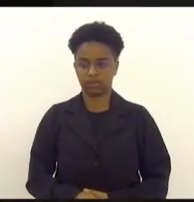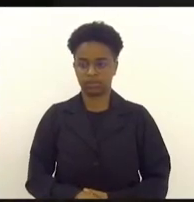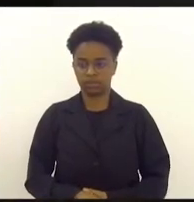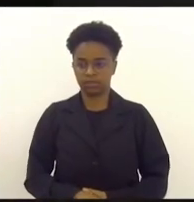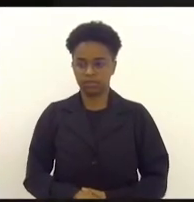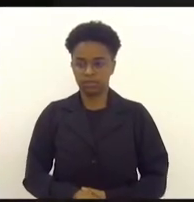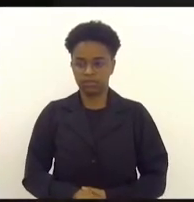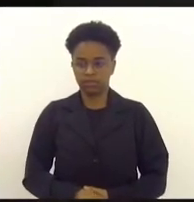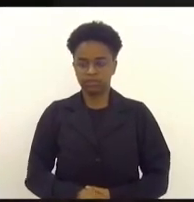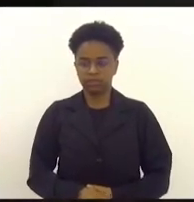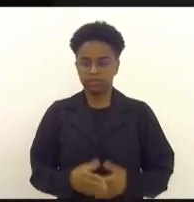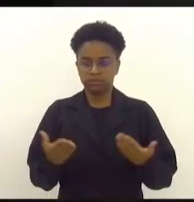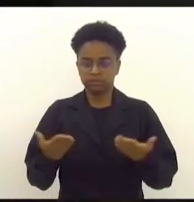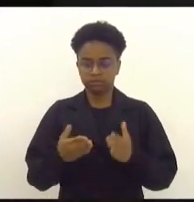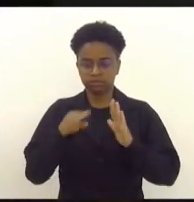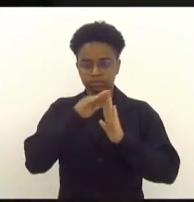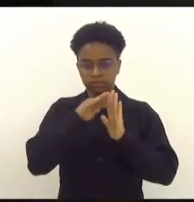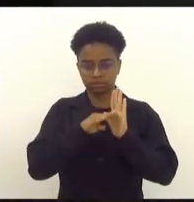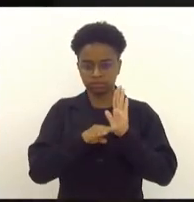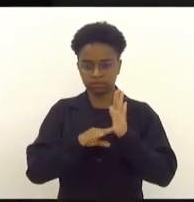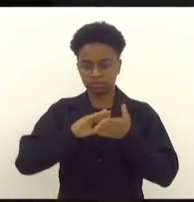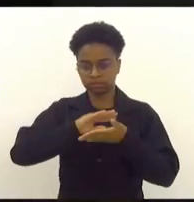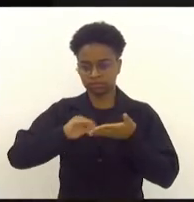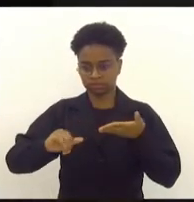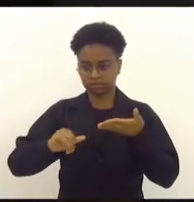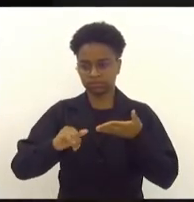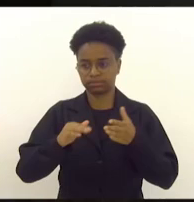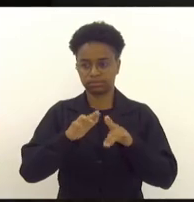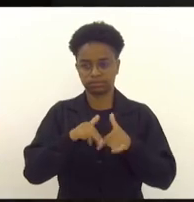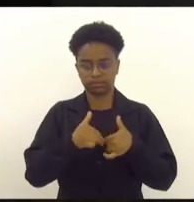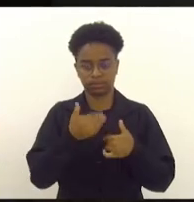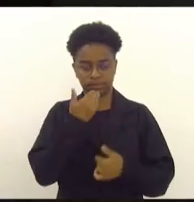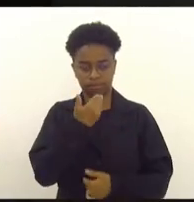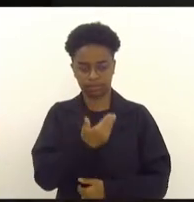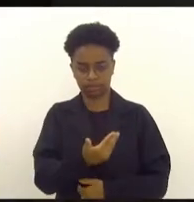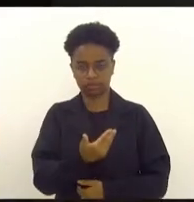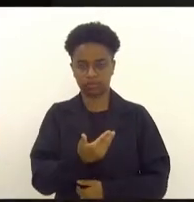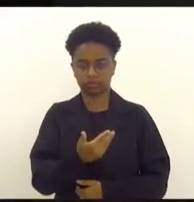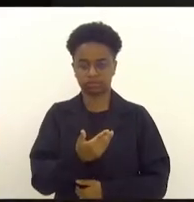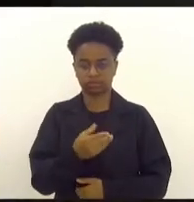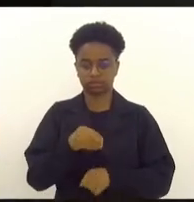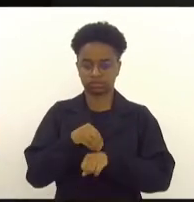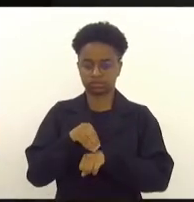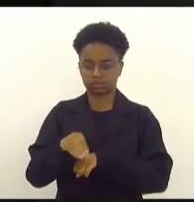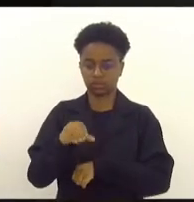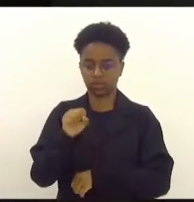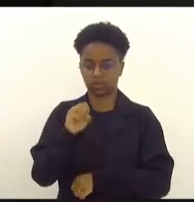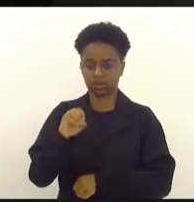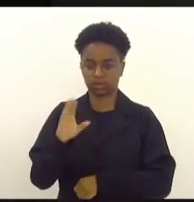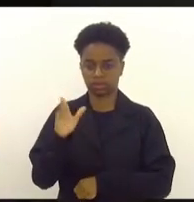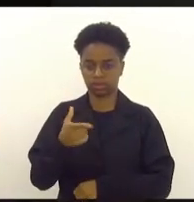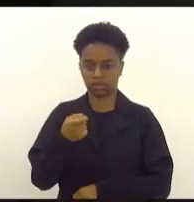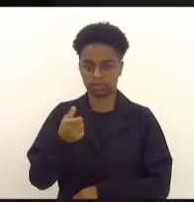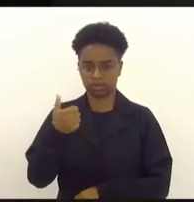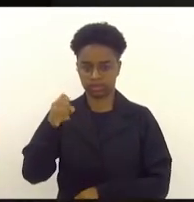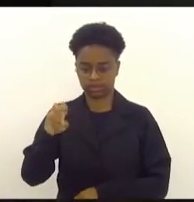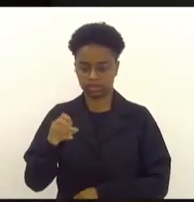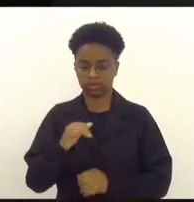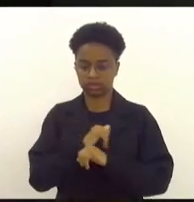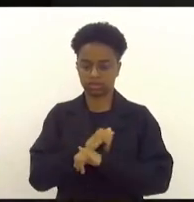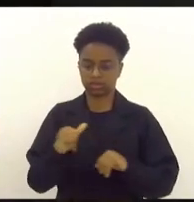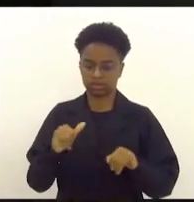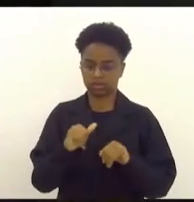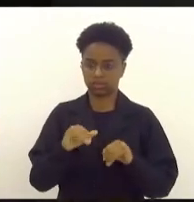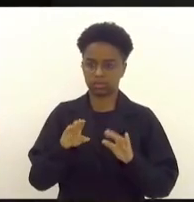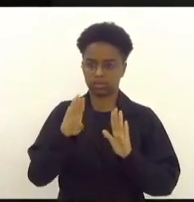próxima da pauta retirada a pedido do autor indicação 80 de 15 anuncio